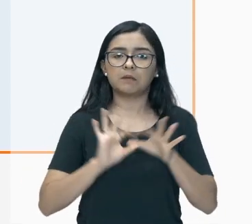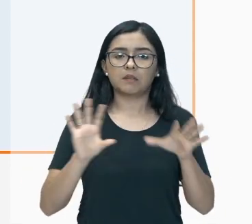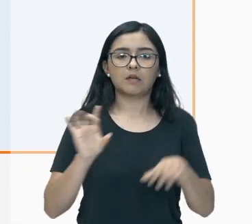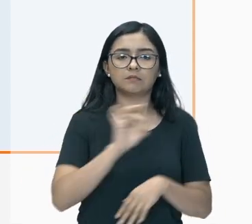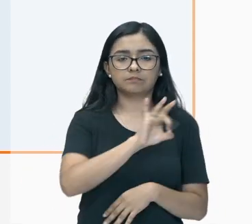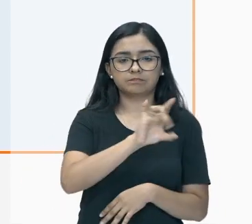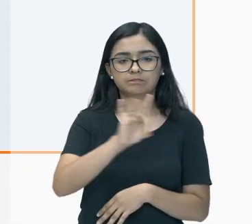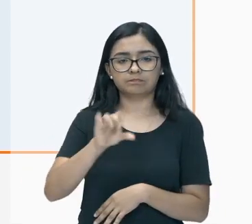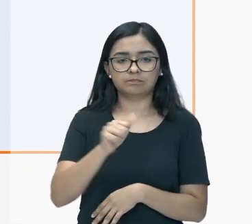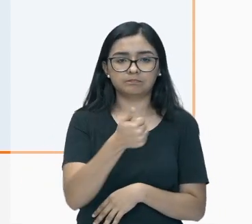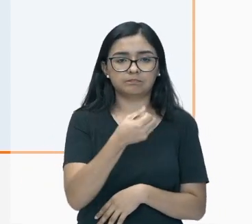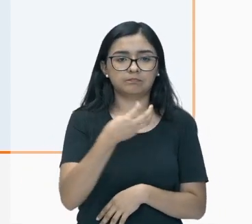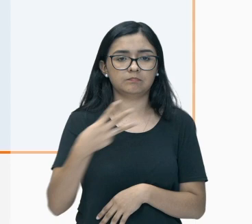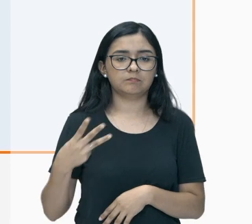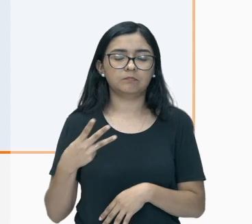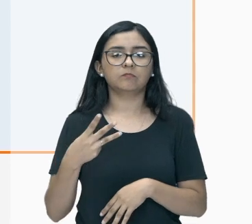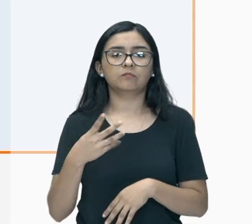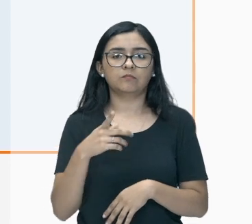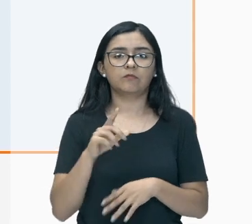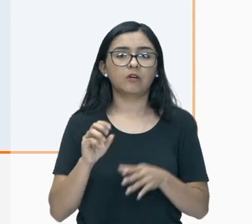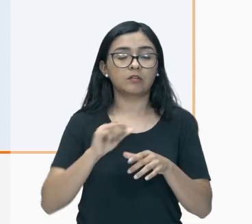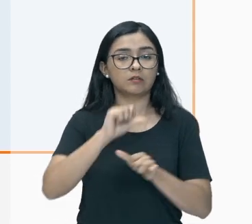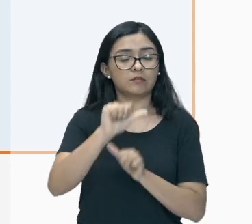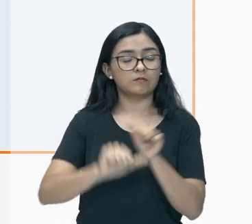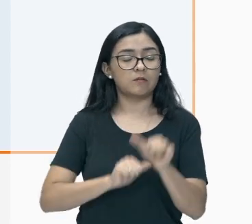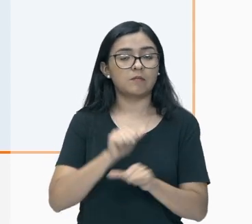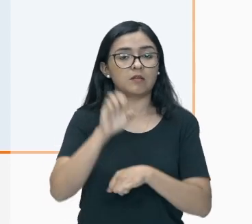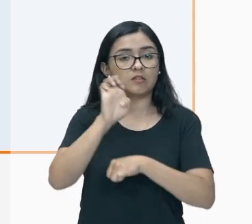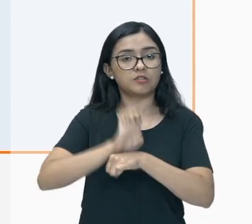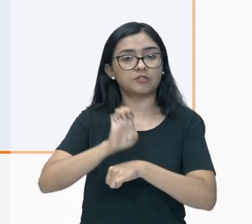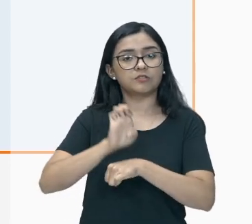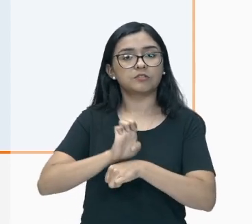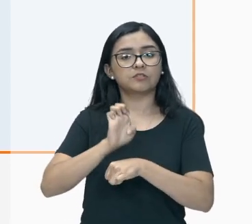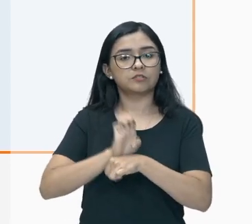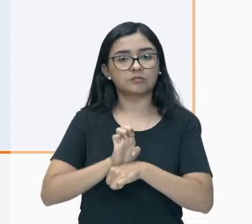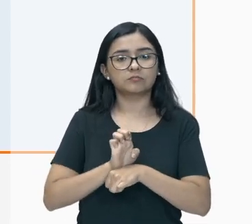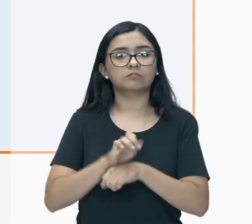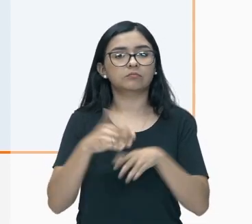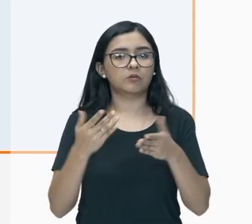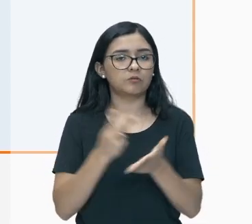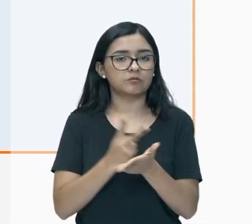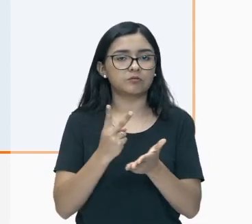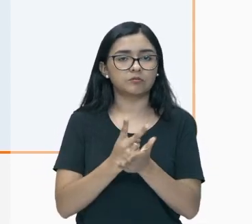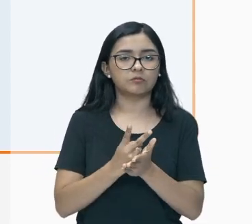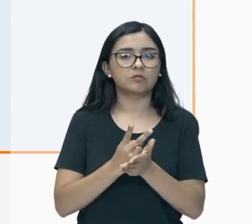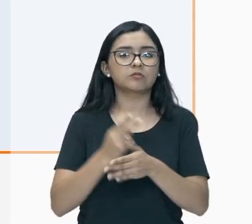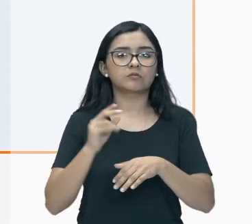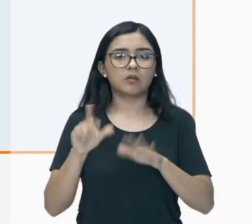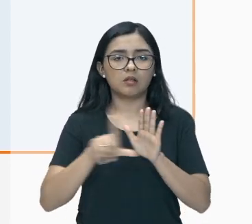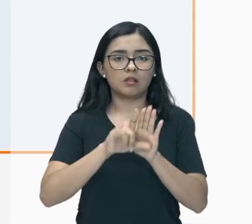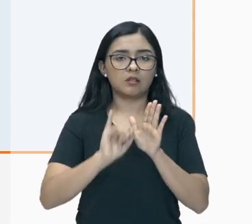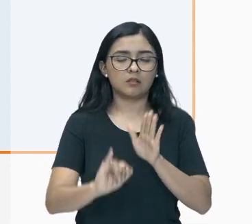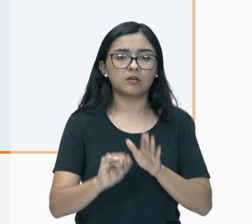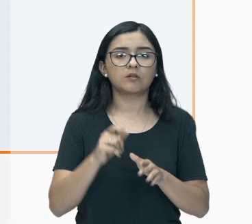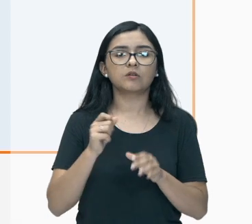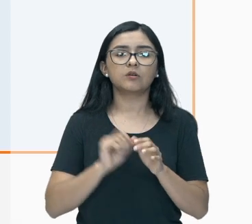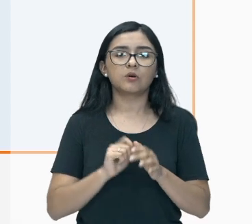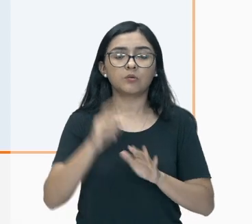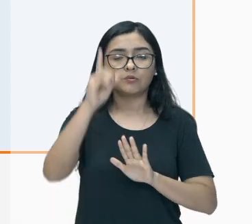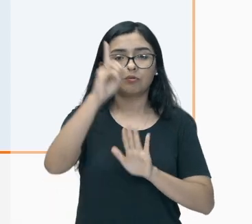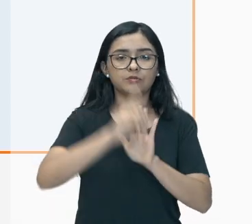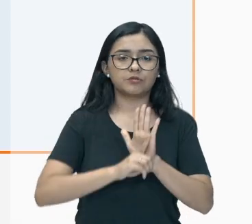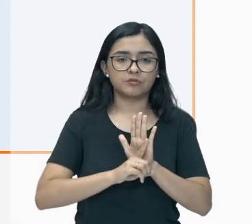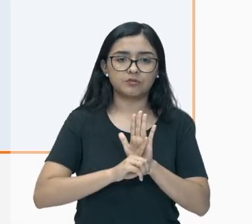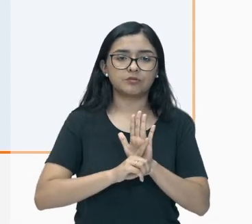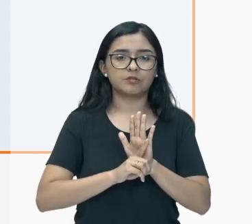foram transformadas em estados que conservaram sua Constituição e o direito de emitir moedas, entre